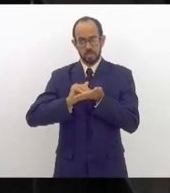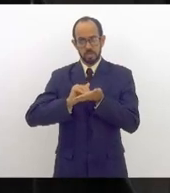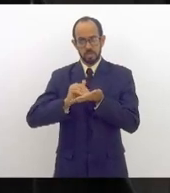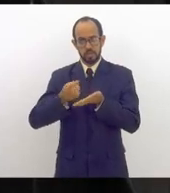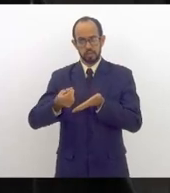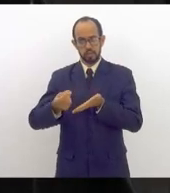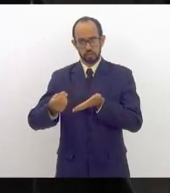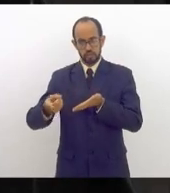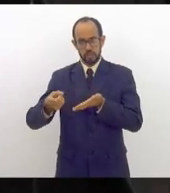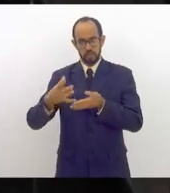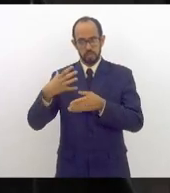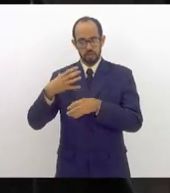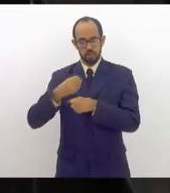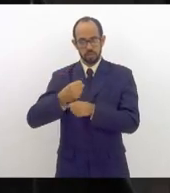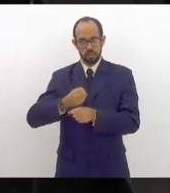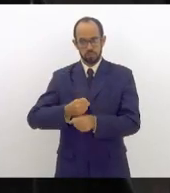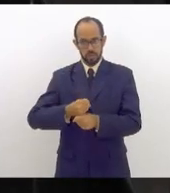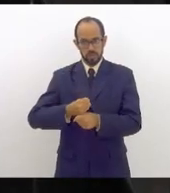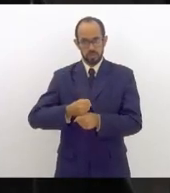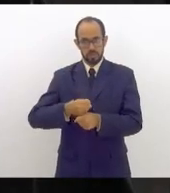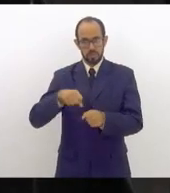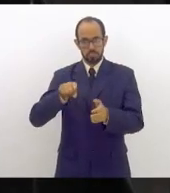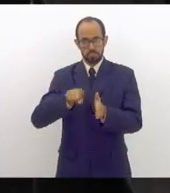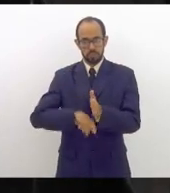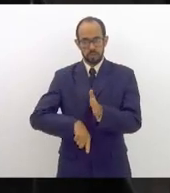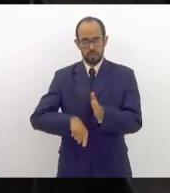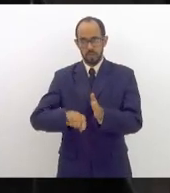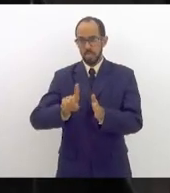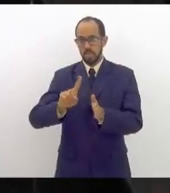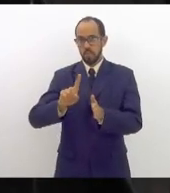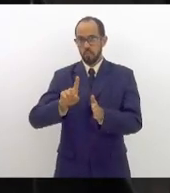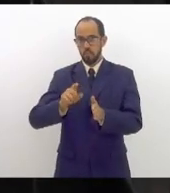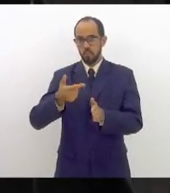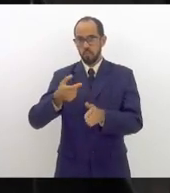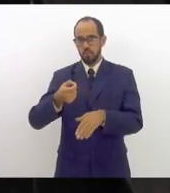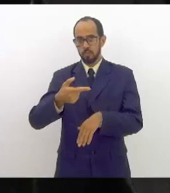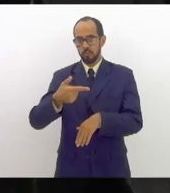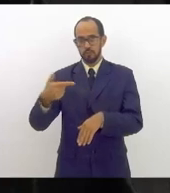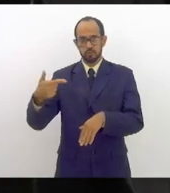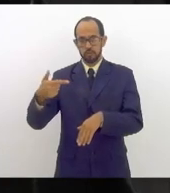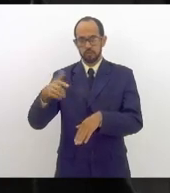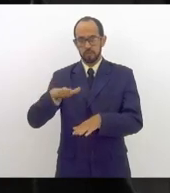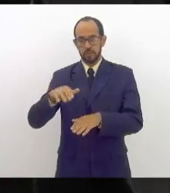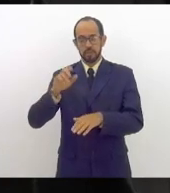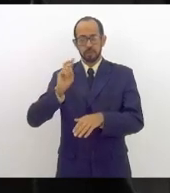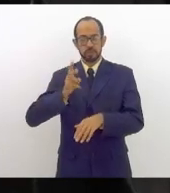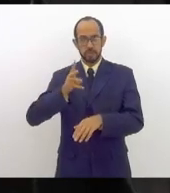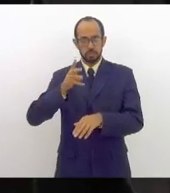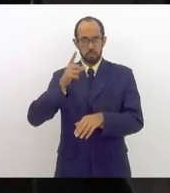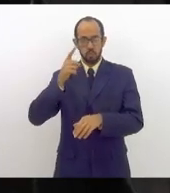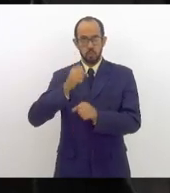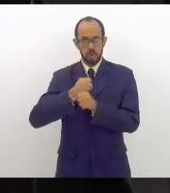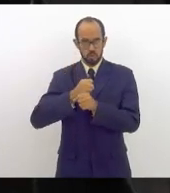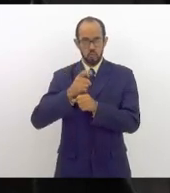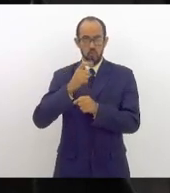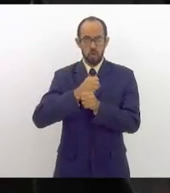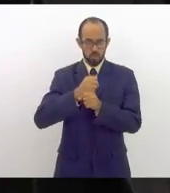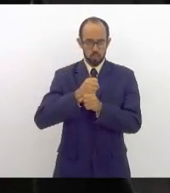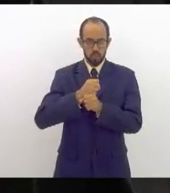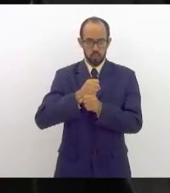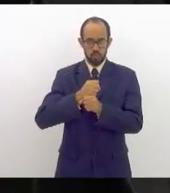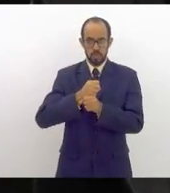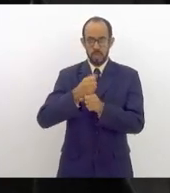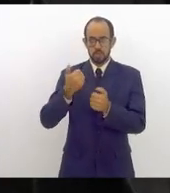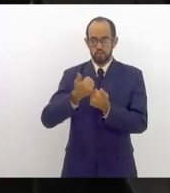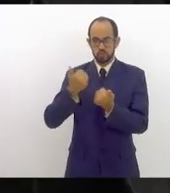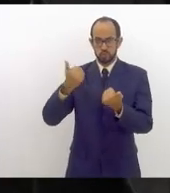que dimensionasse essa perda não em 22, anual. E a Subsecretaria de